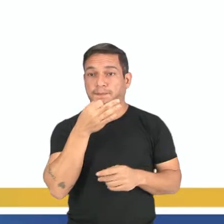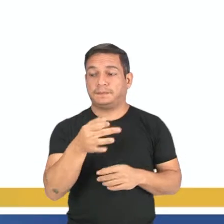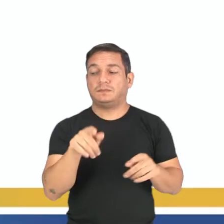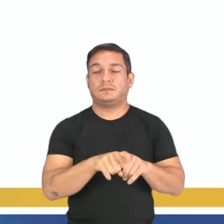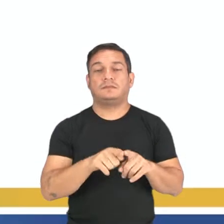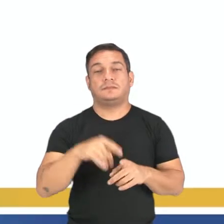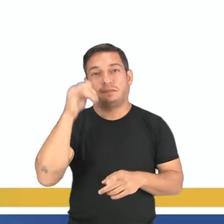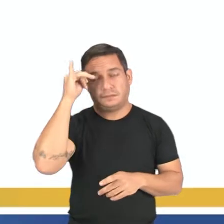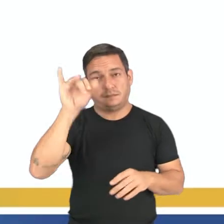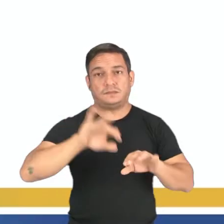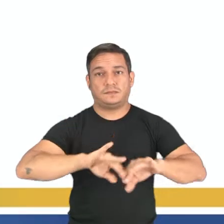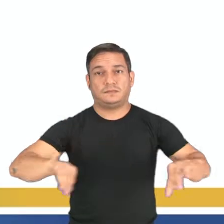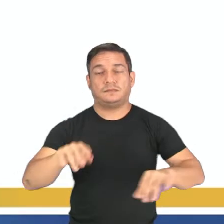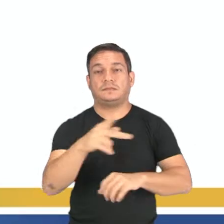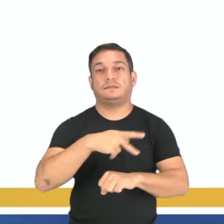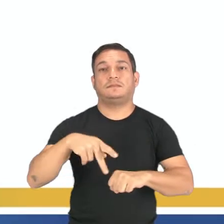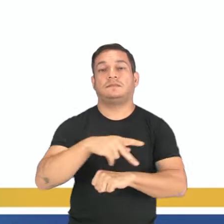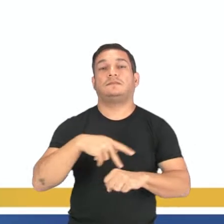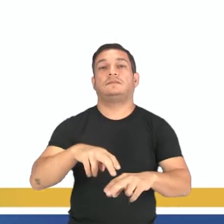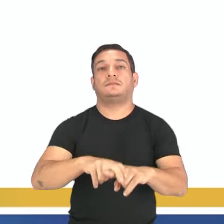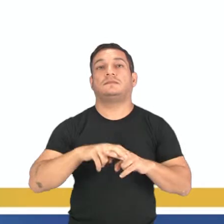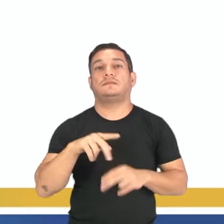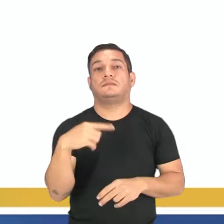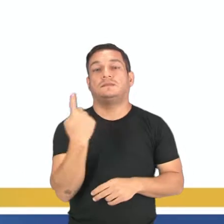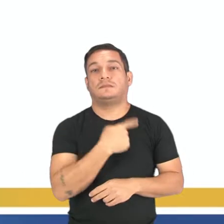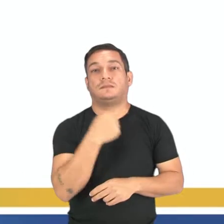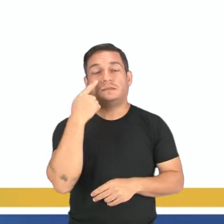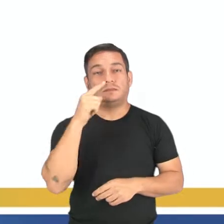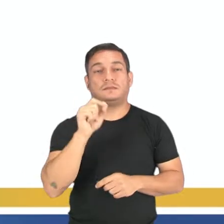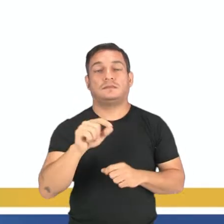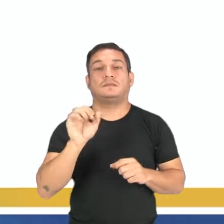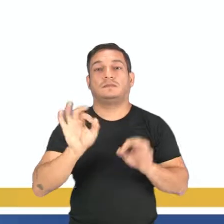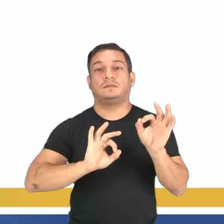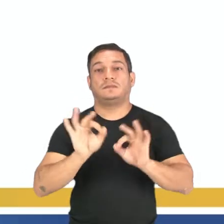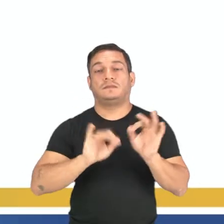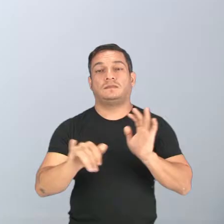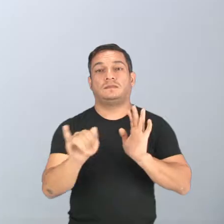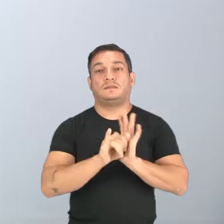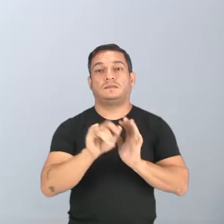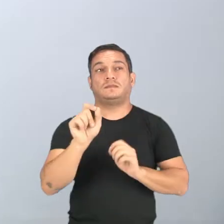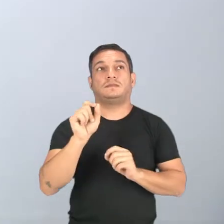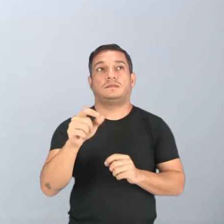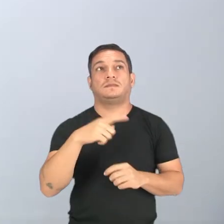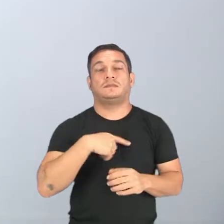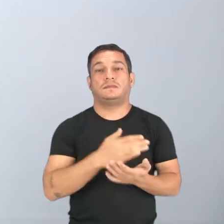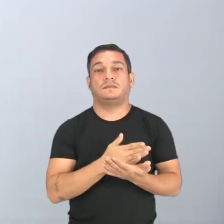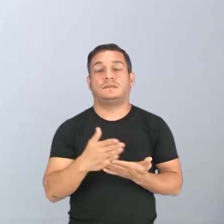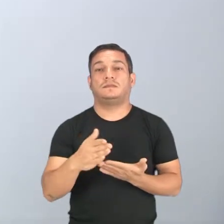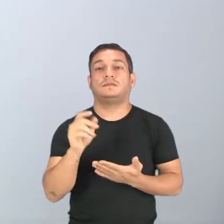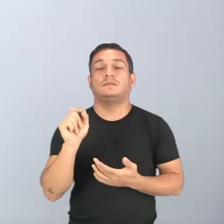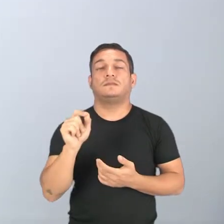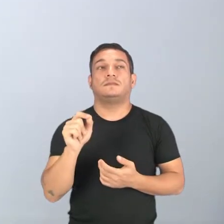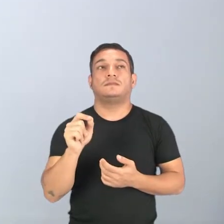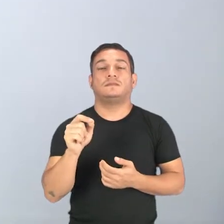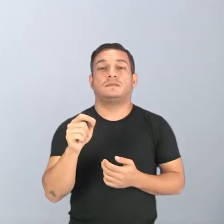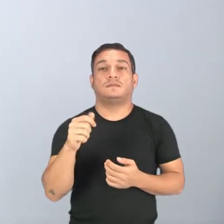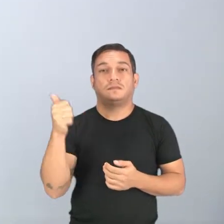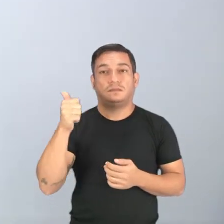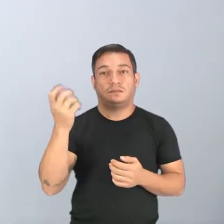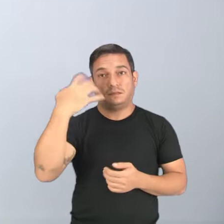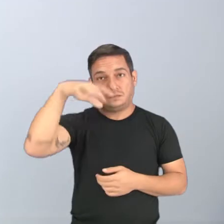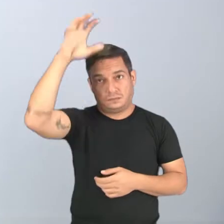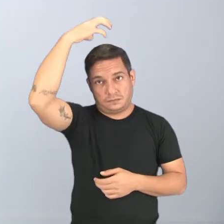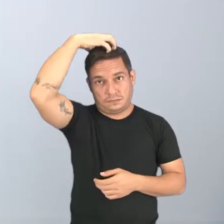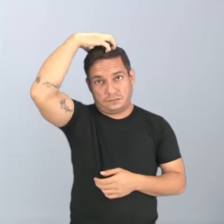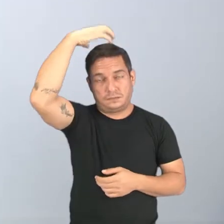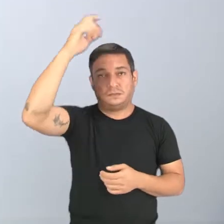a fragmentação do país. Por isso que nós vimos que a construção dessa identidade, ela se inicia lá no primeiro reinado,